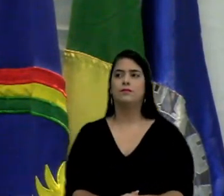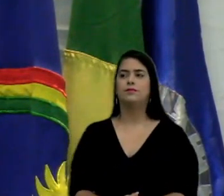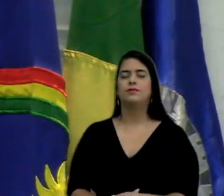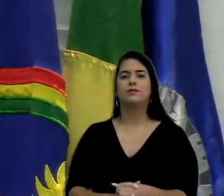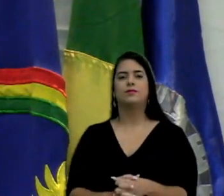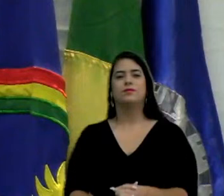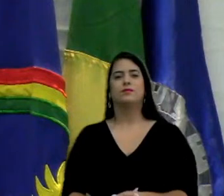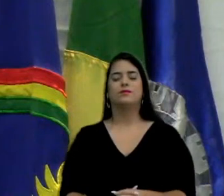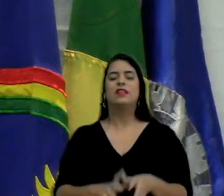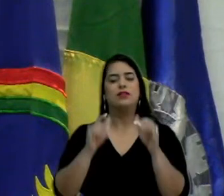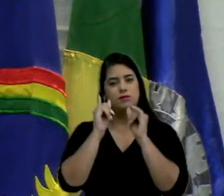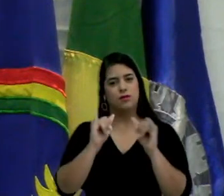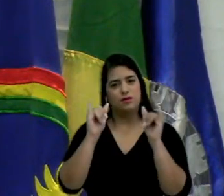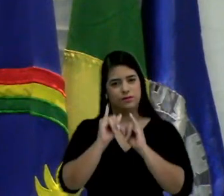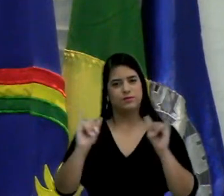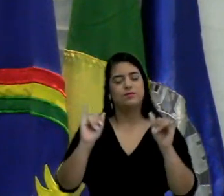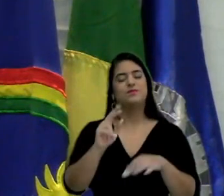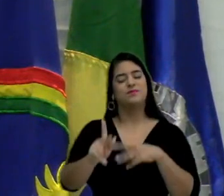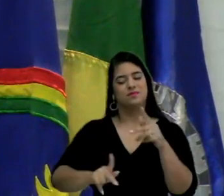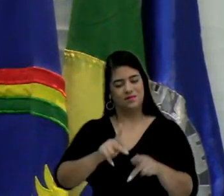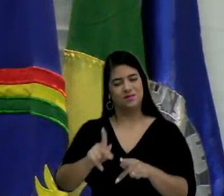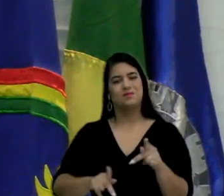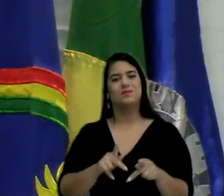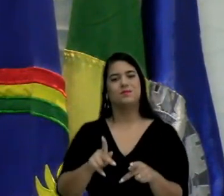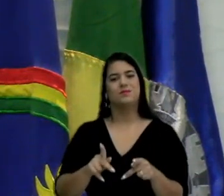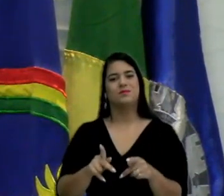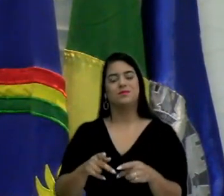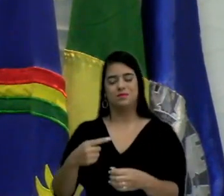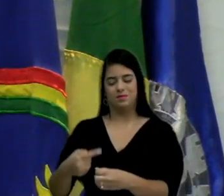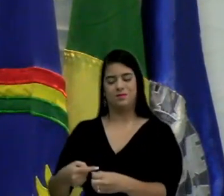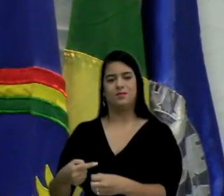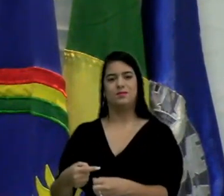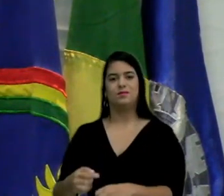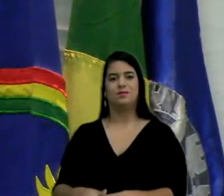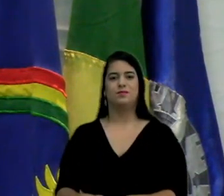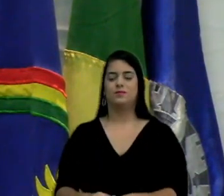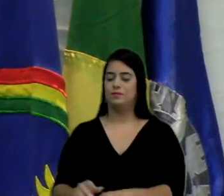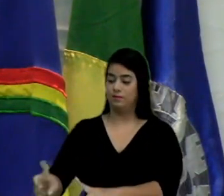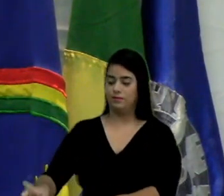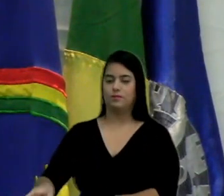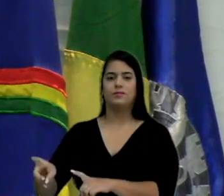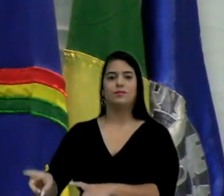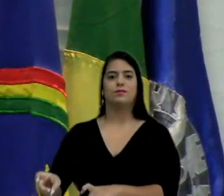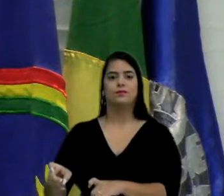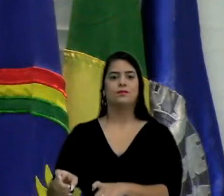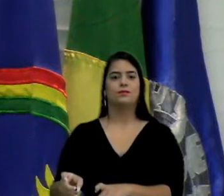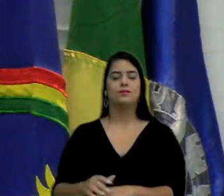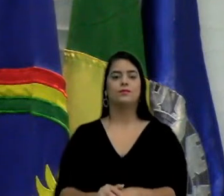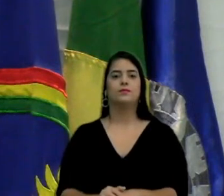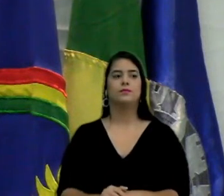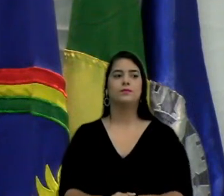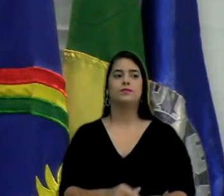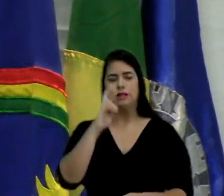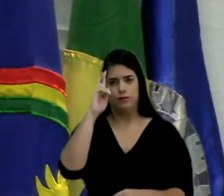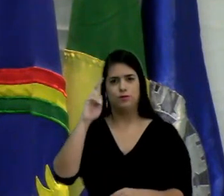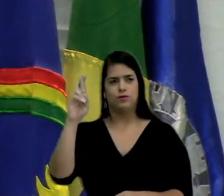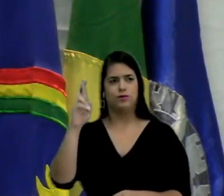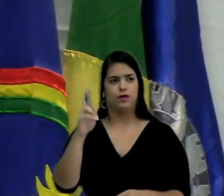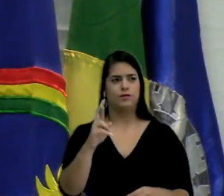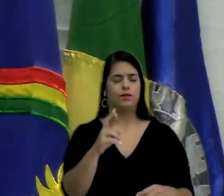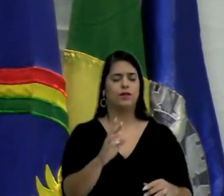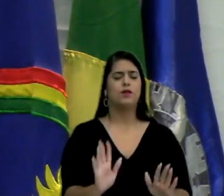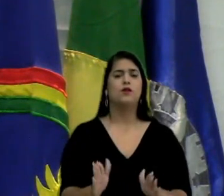recado a todos os a toda a nossa população cloma aqui do nosso município né vamos ver com as lideranças de lá Quais as